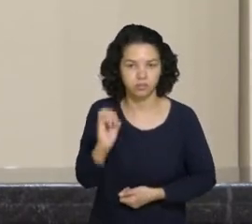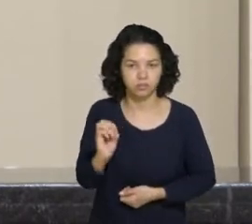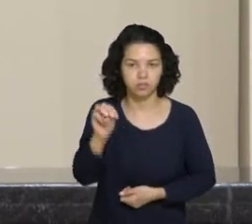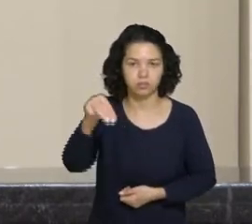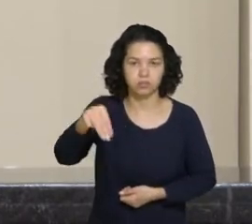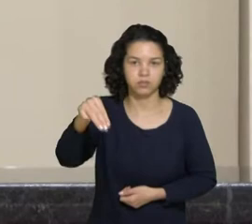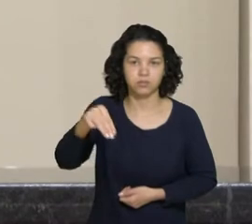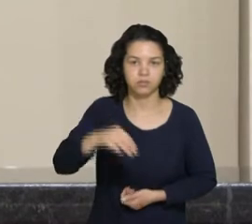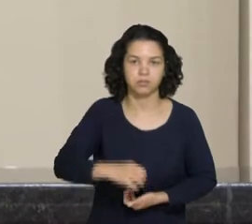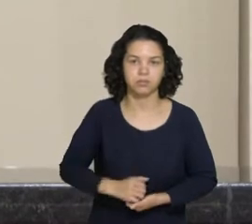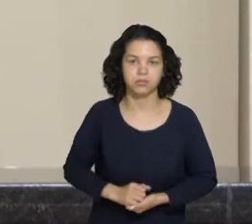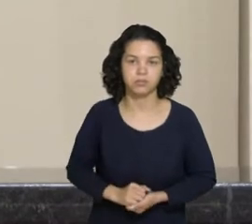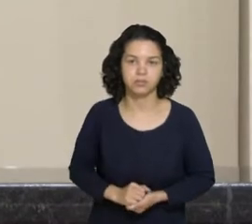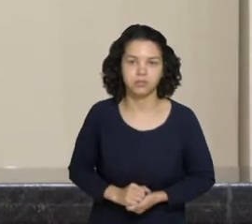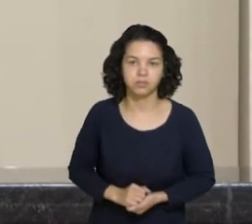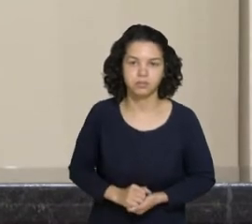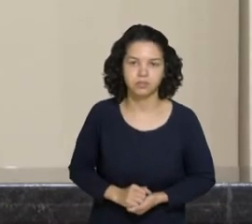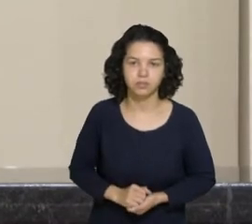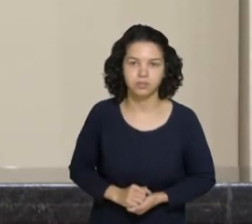minutos